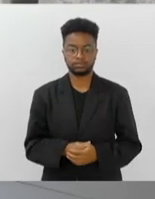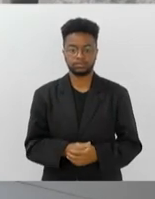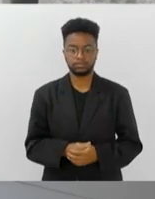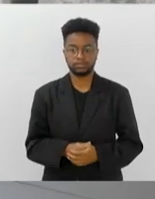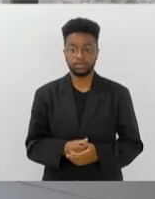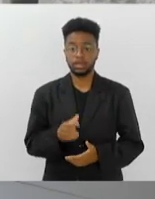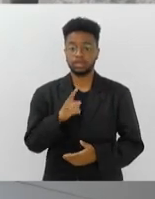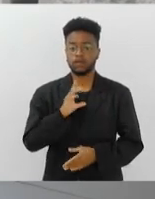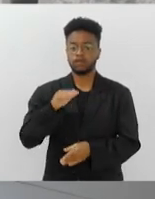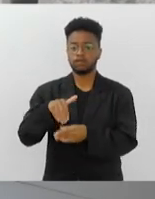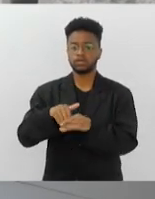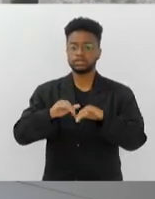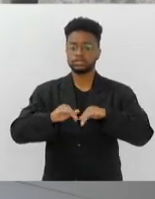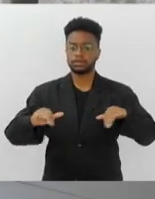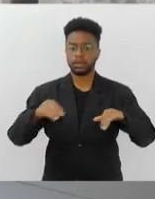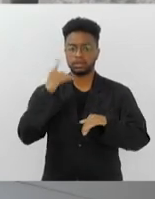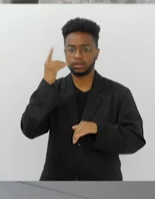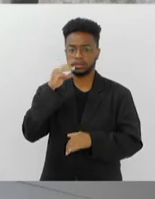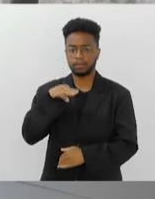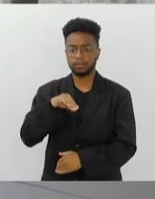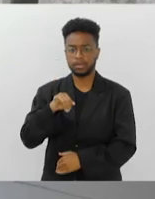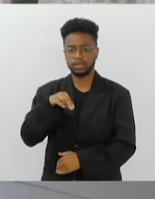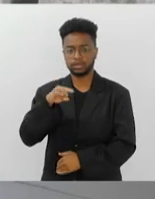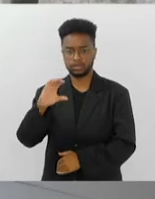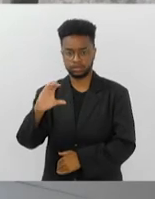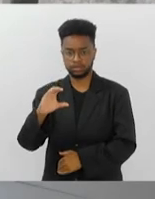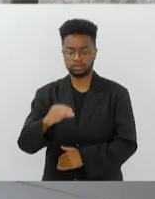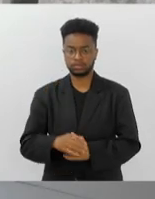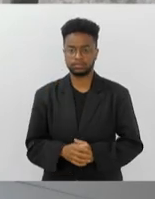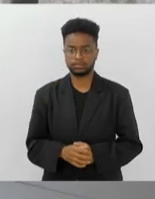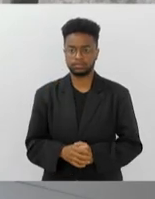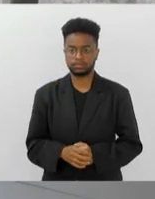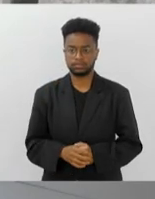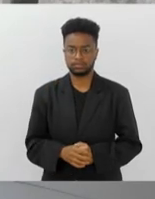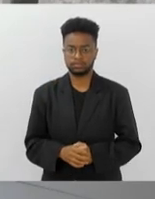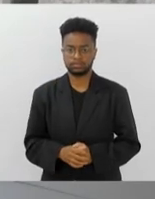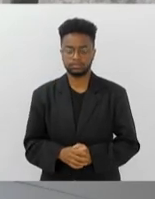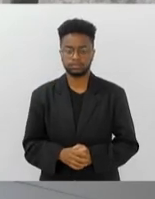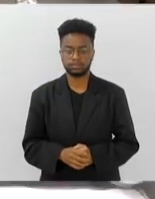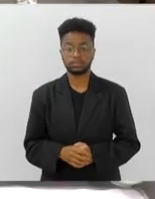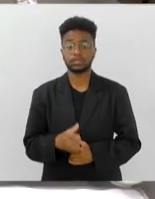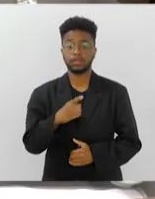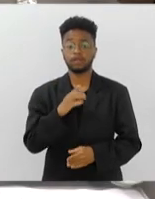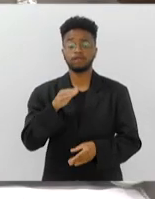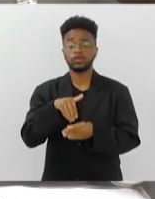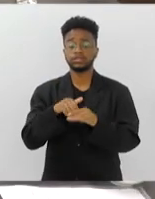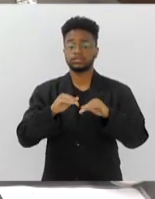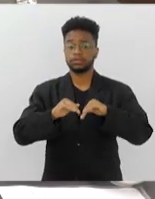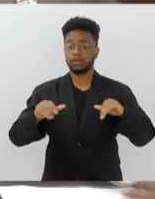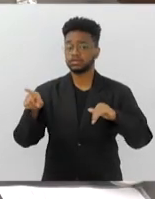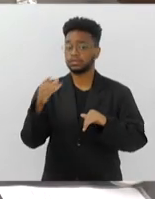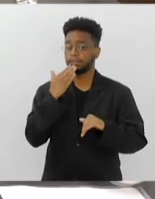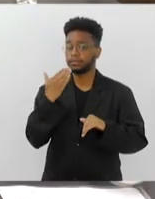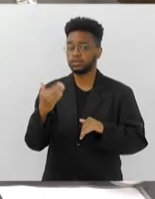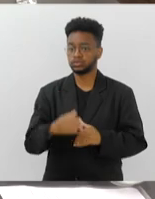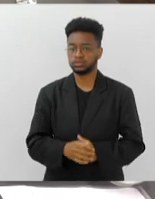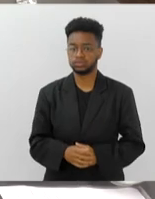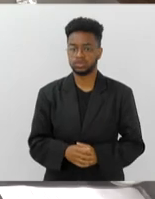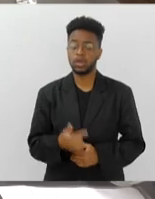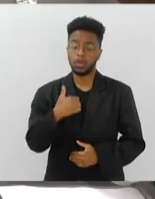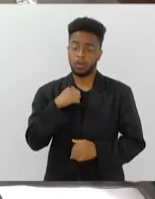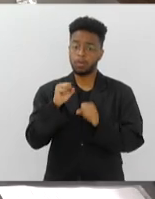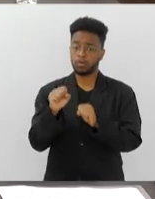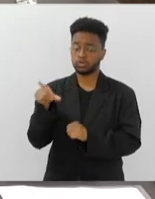tem um voto em separado, deputado Mick. Mas, inclusive, deputado Mick, eu que posso... esse voto em separado foi a pedido de Vossa Excelência então, para corrigir. Posso designar